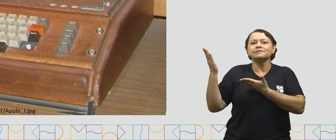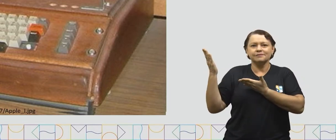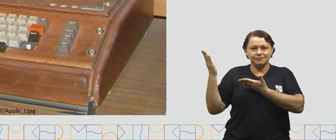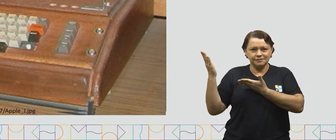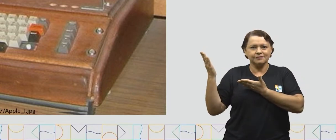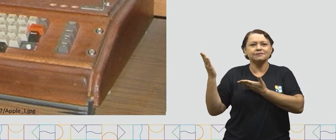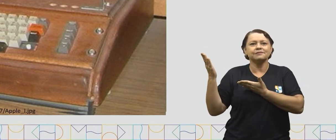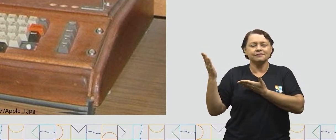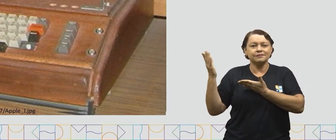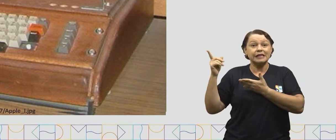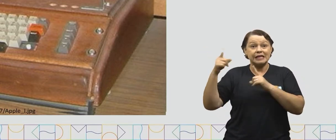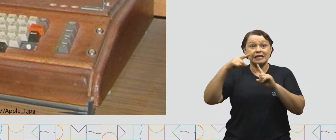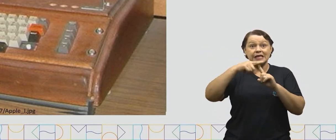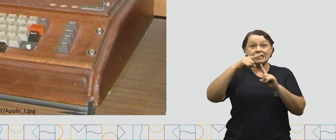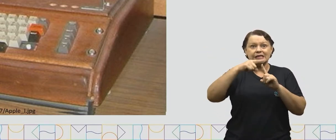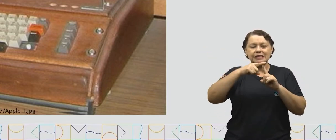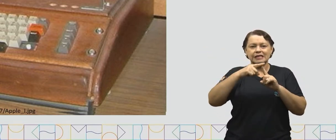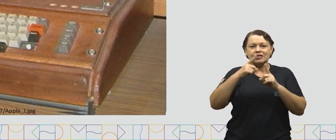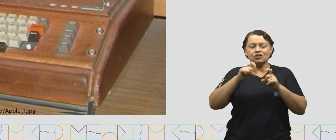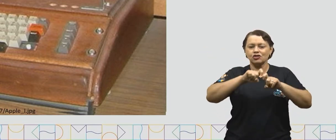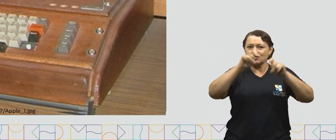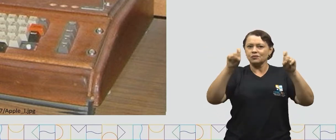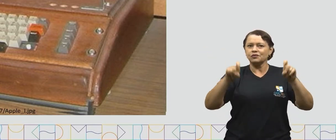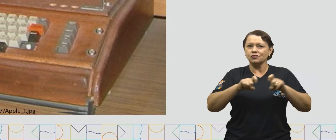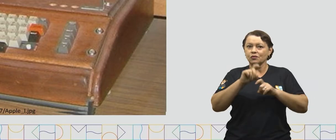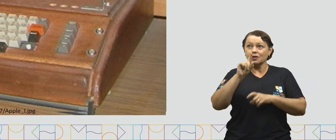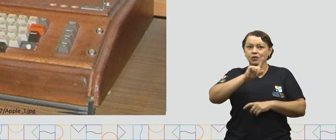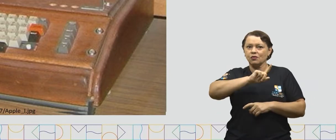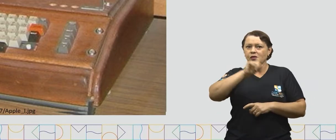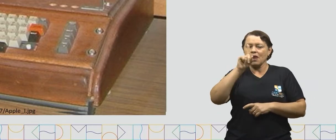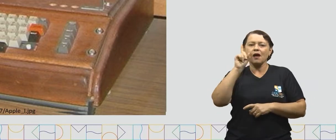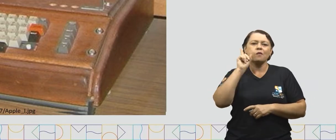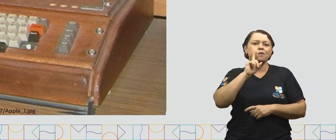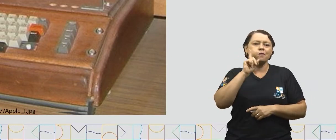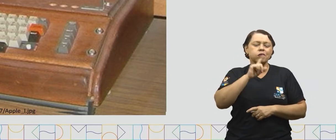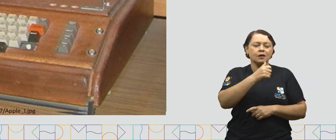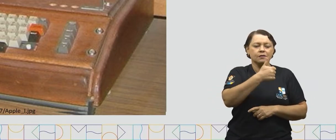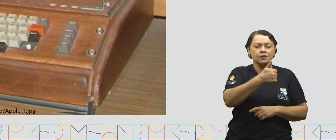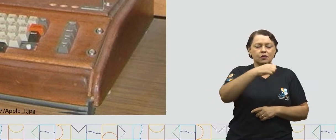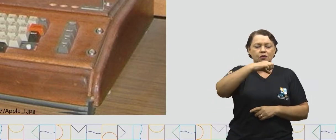Steve Jobs e Steve Wozniak, lá nos Estados Unidos, em